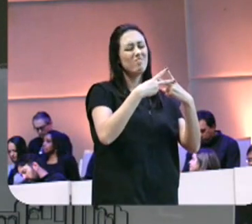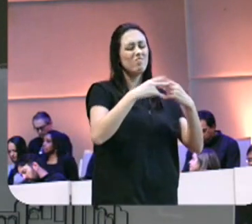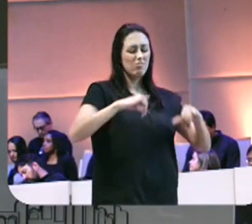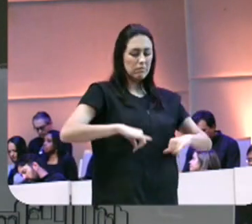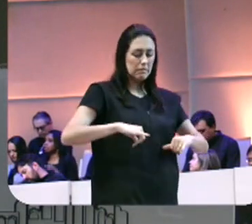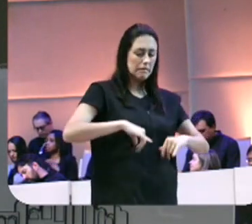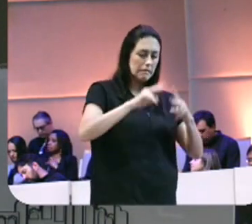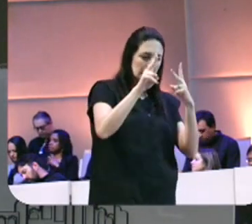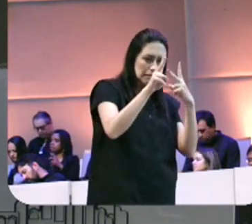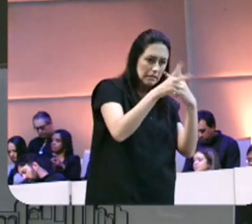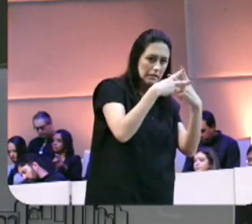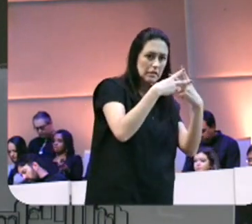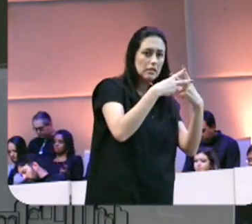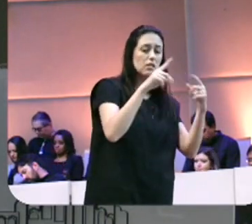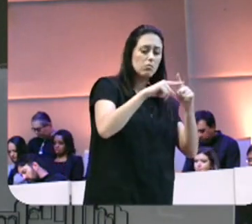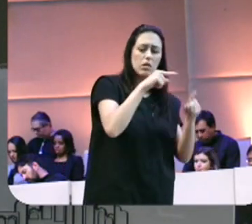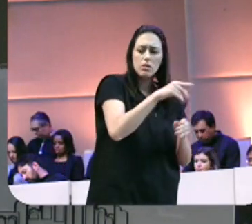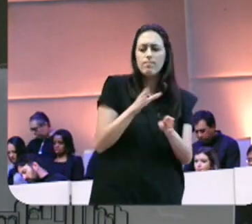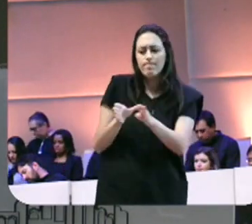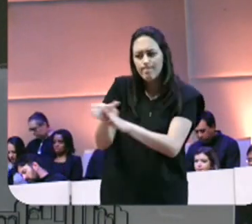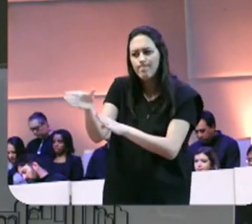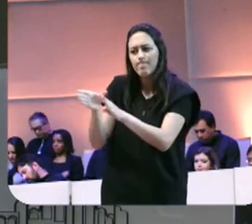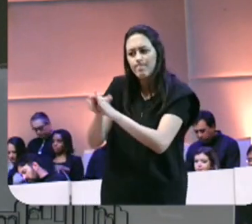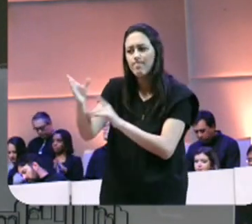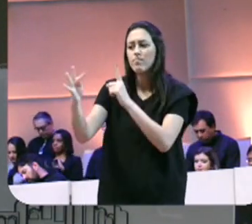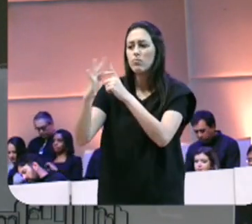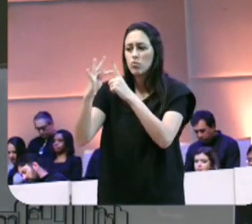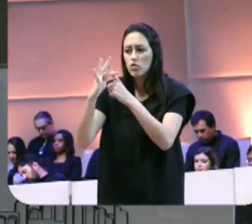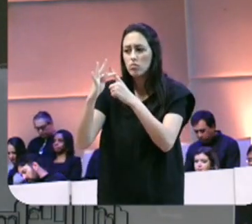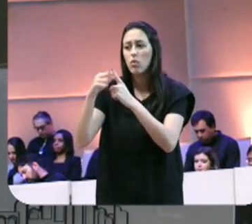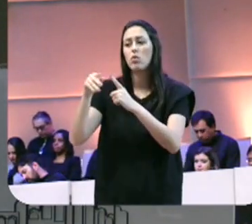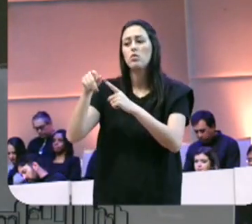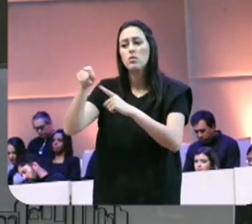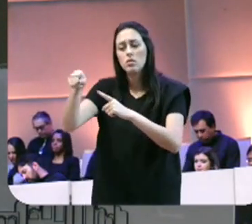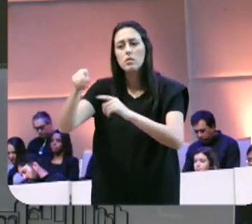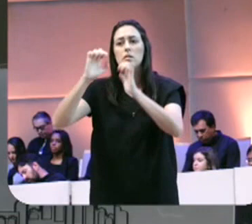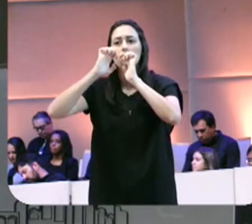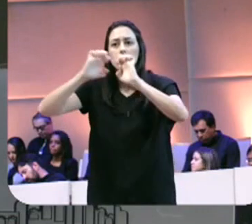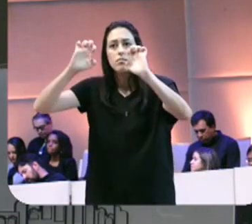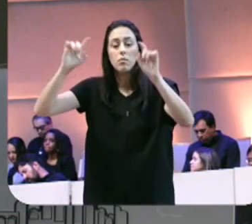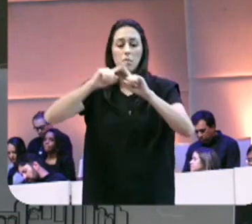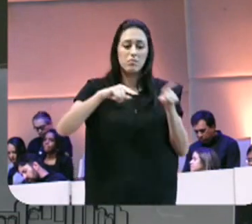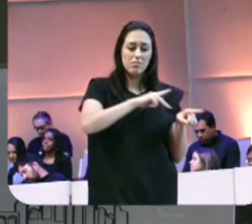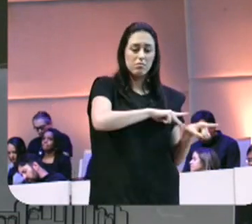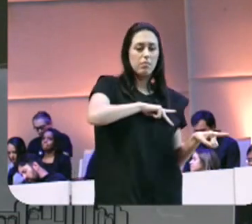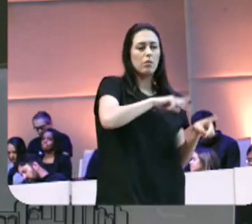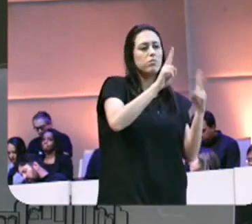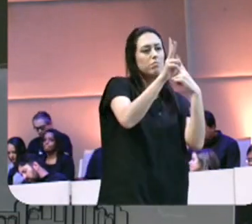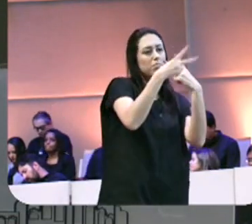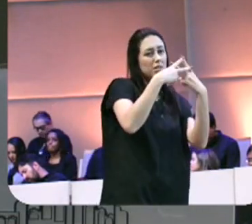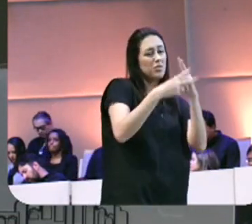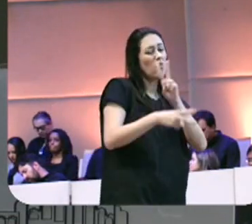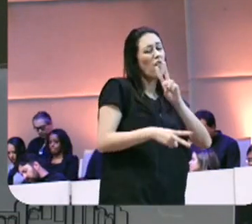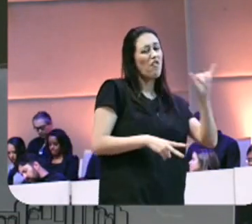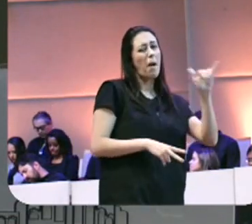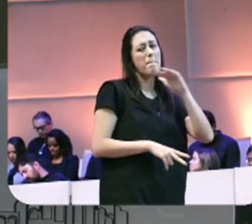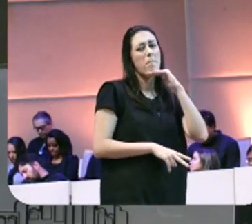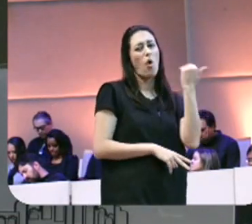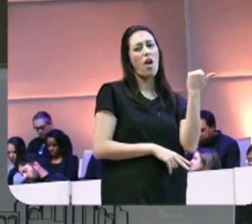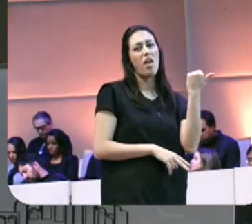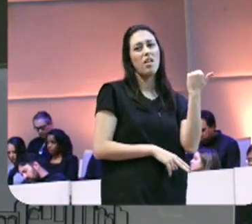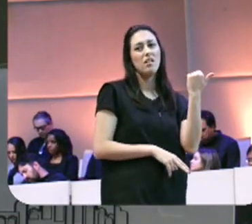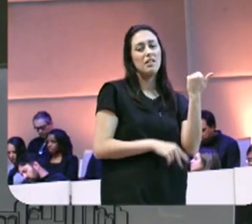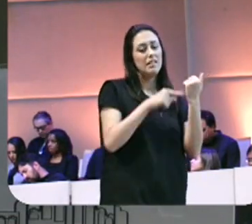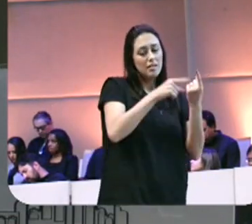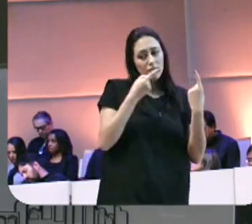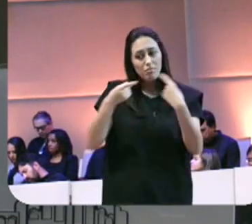o conselho que ele vai dar para o seu filho na fé. Por pregar o evangelho, o apóstolo Paulo está preso e prestes a morrer. E agora ele convoca o seu filho na fé e